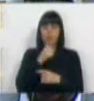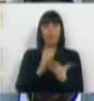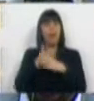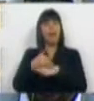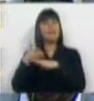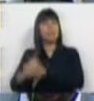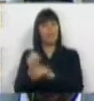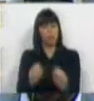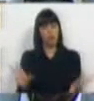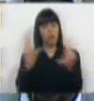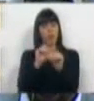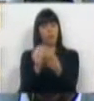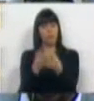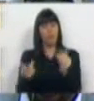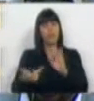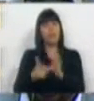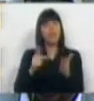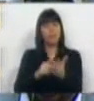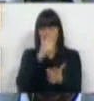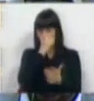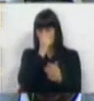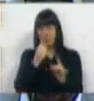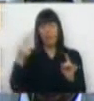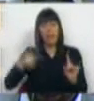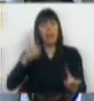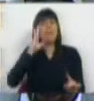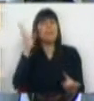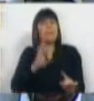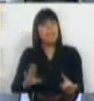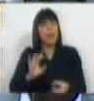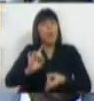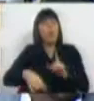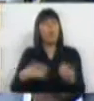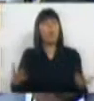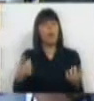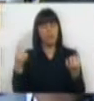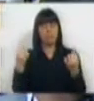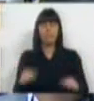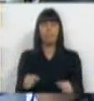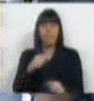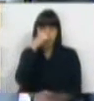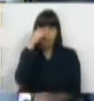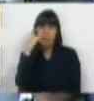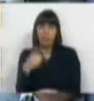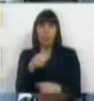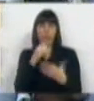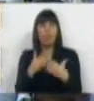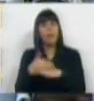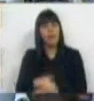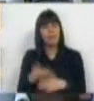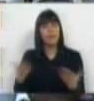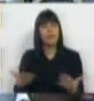acesso pelos novos meios tecnológicos deve ter em consideração aqueles que têm particulares dificuldades no seu